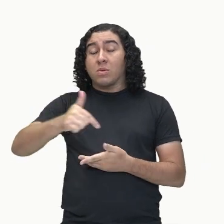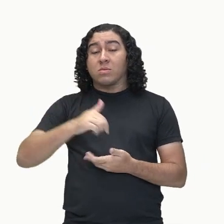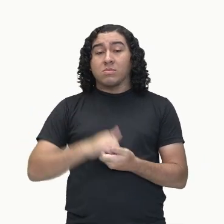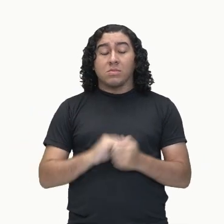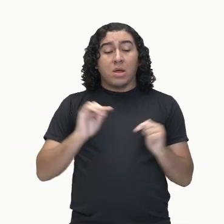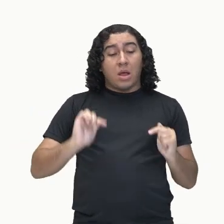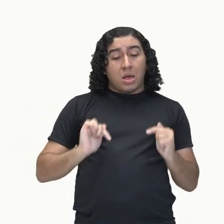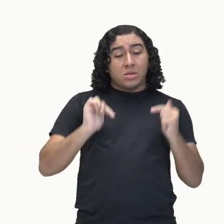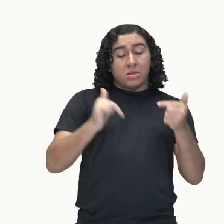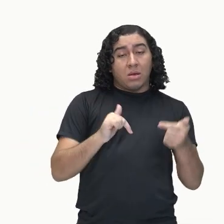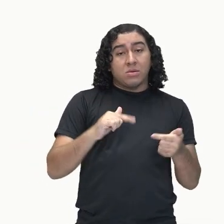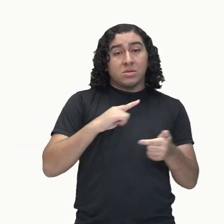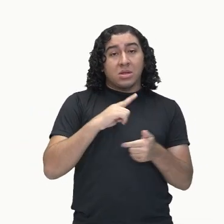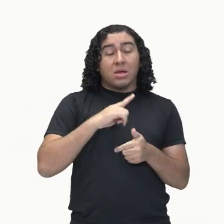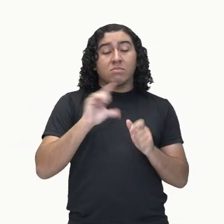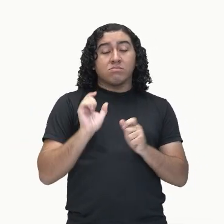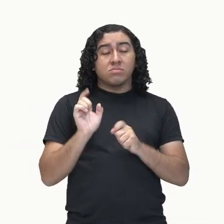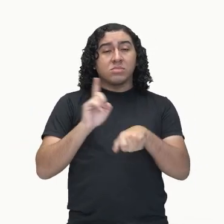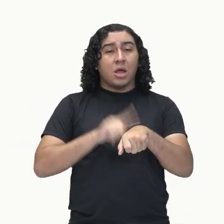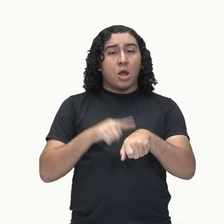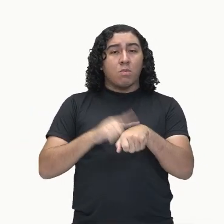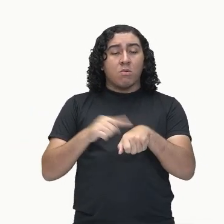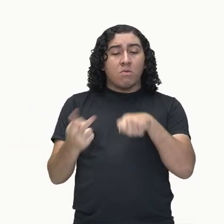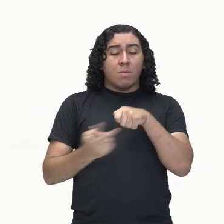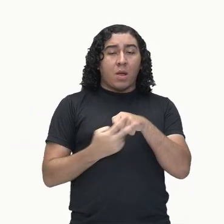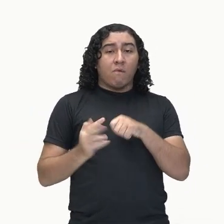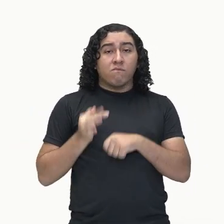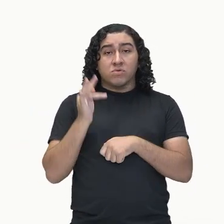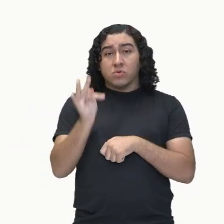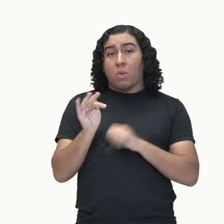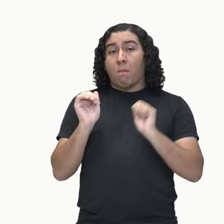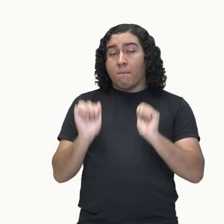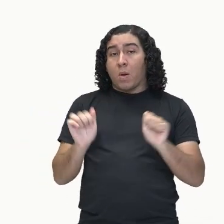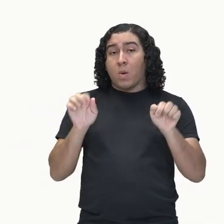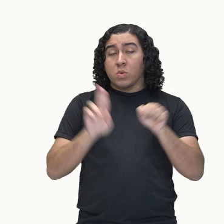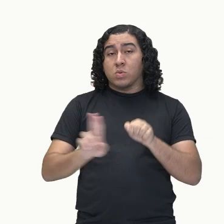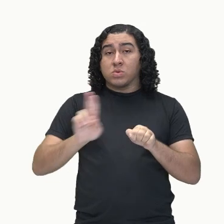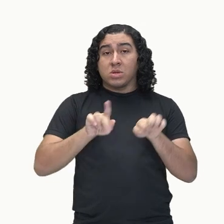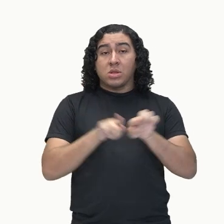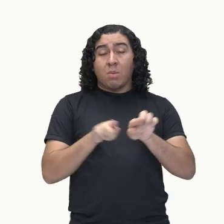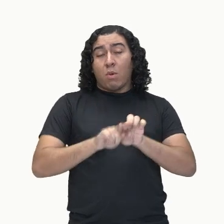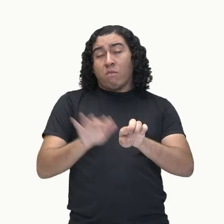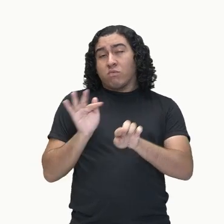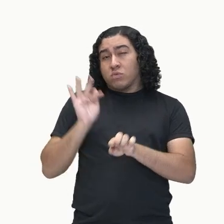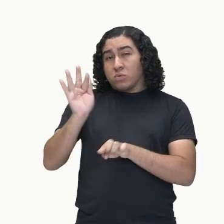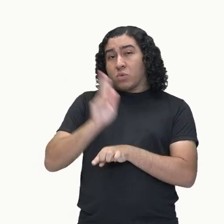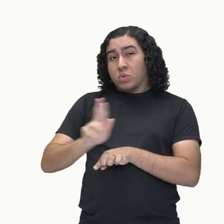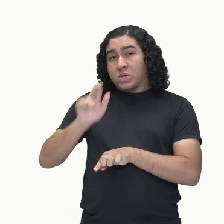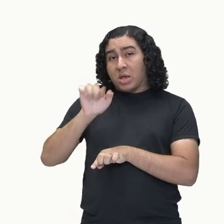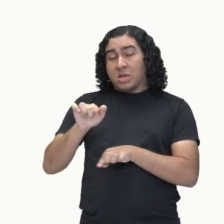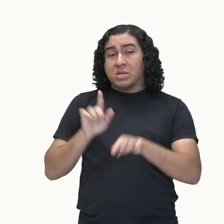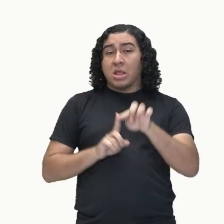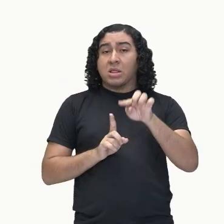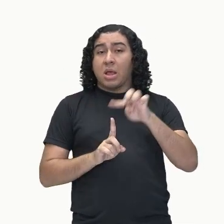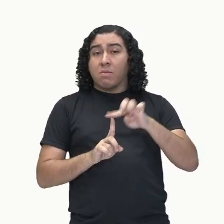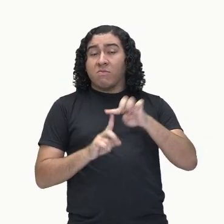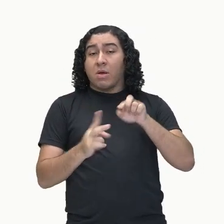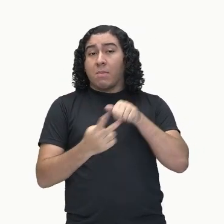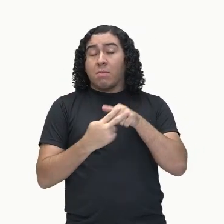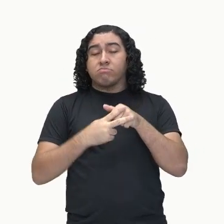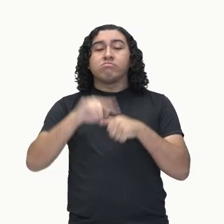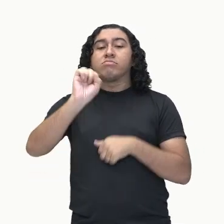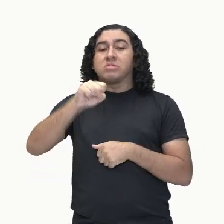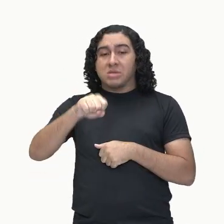acor de futuro ah também eu posso usar isso com o valor do Futuro utilizar o presente subjuntivo sim